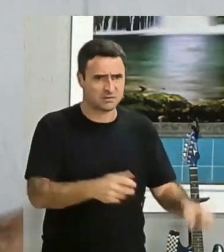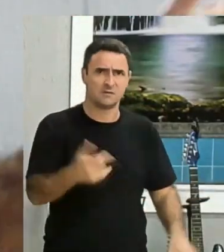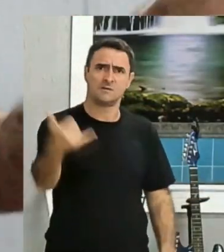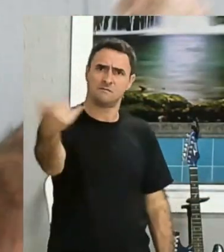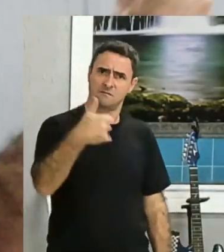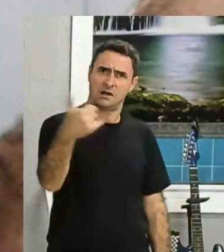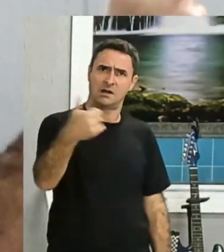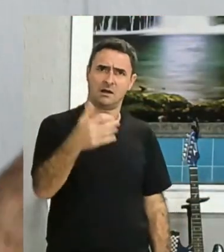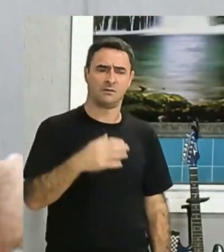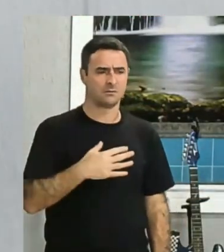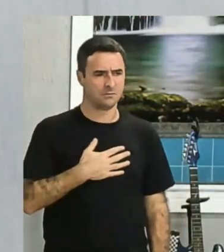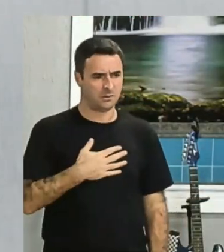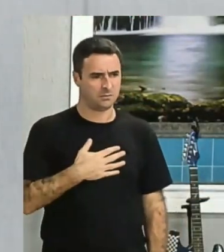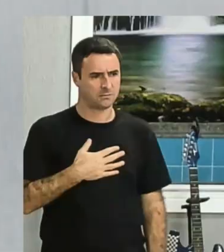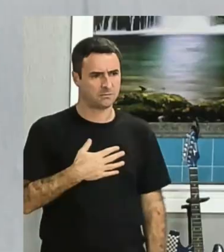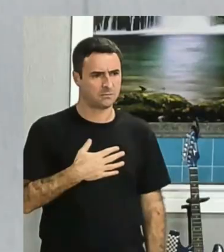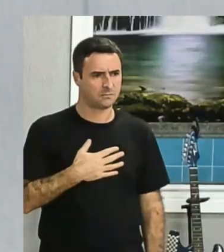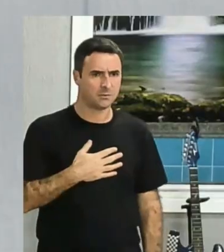falava comigo.